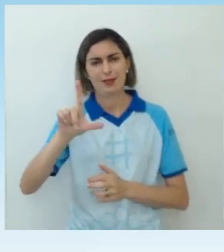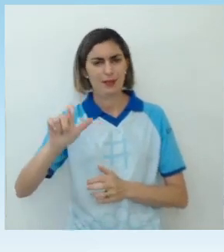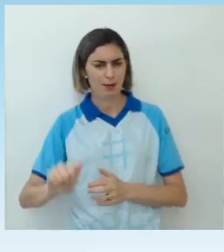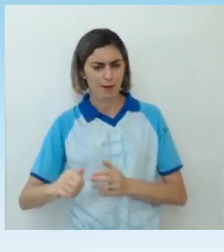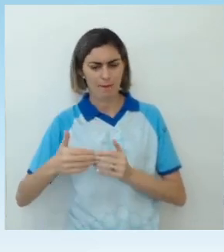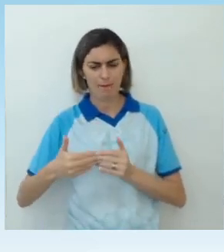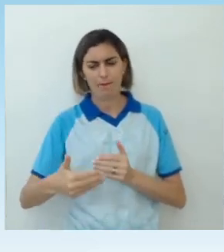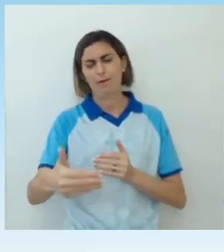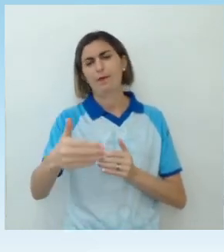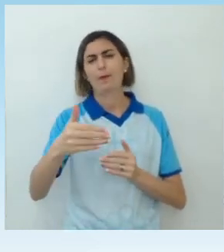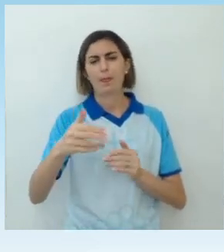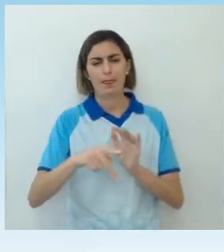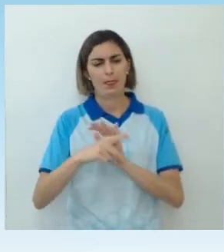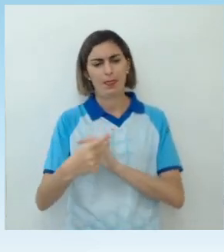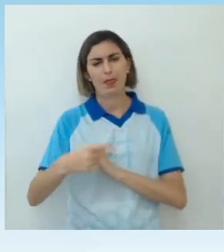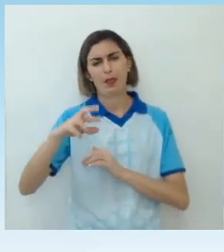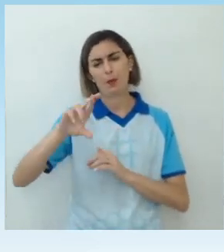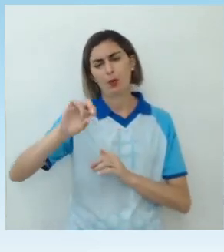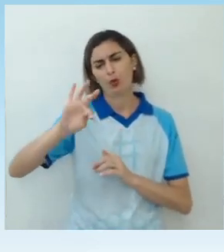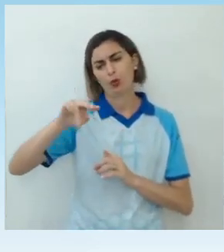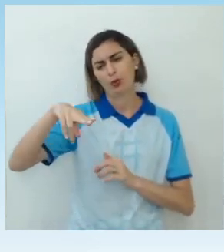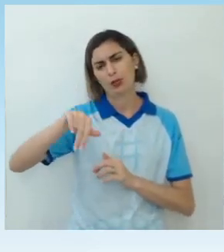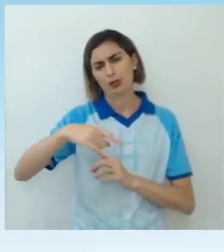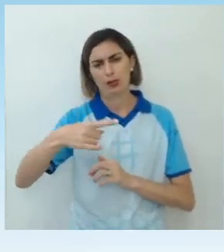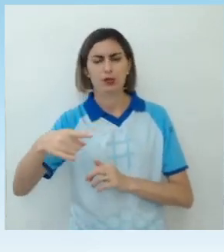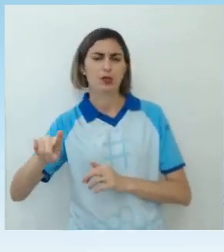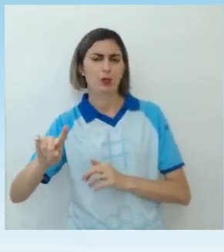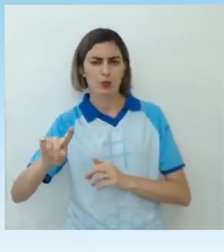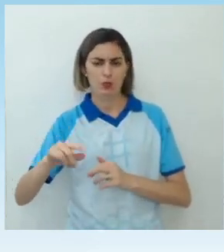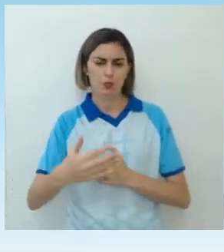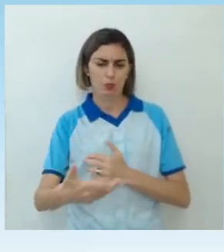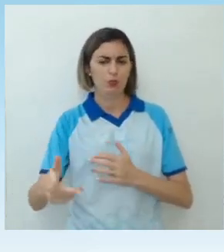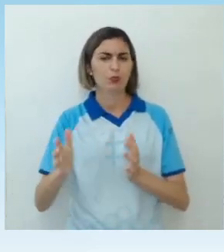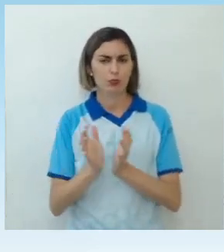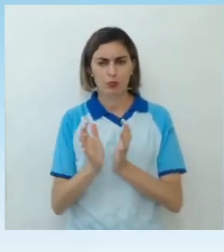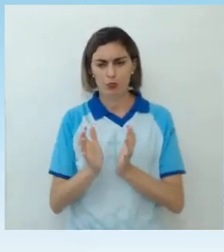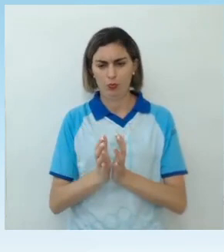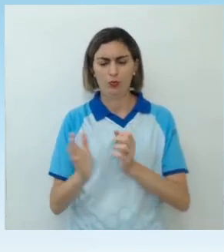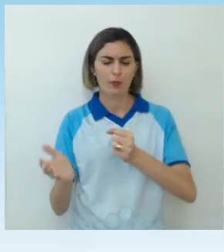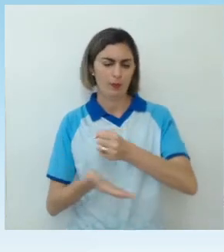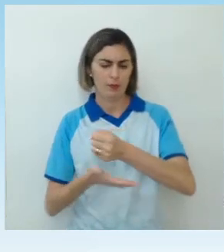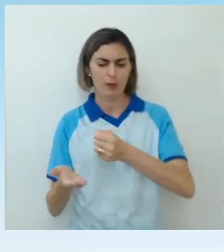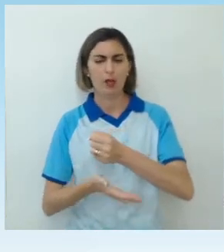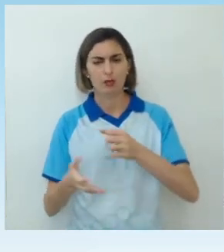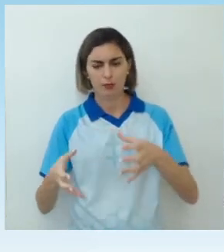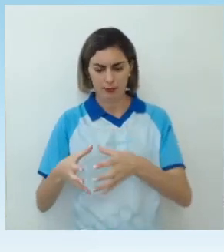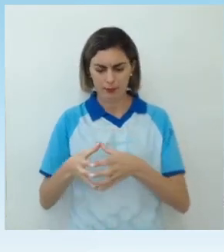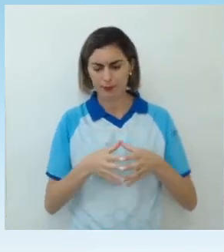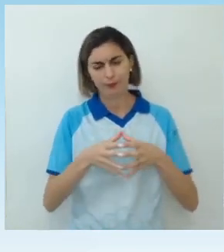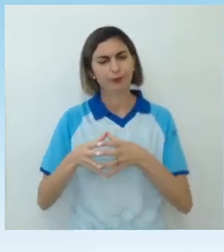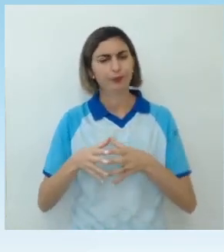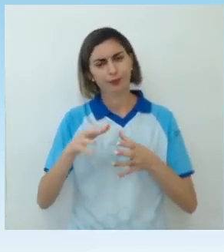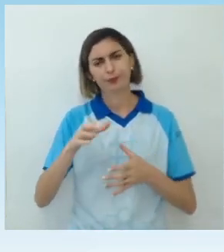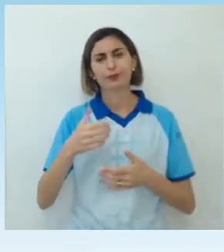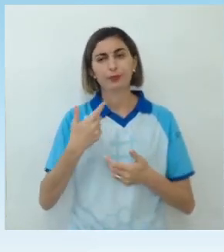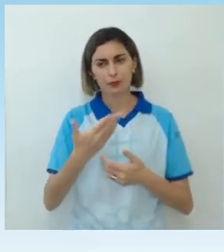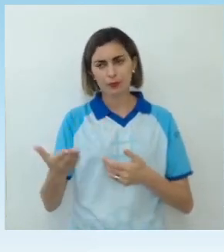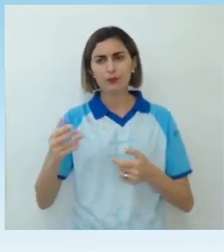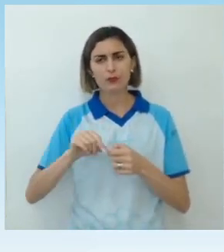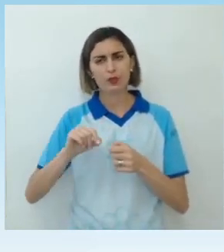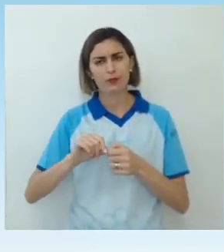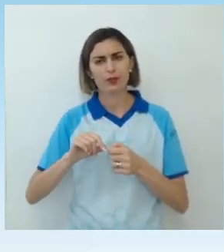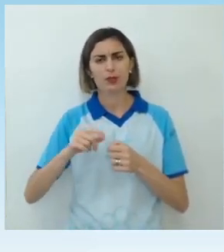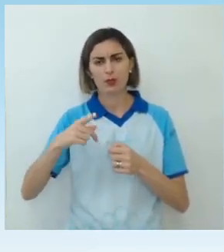a partir da protonação deste grupo, ou melhor, a base conjugada do grupo carboxila é formada